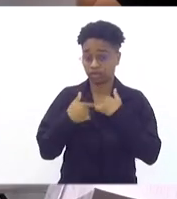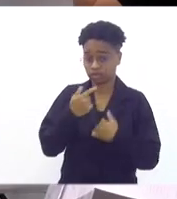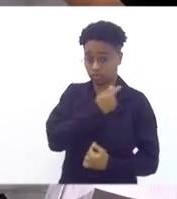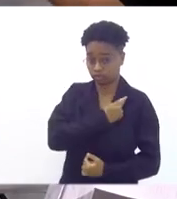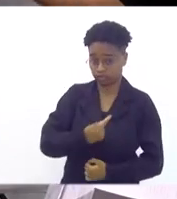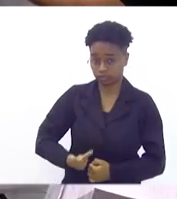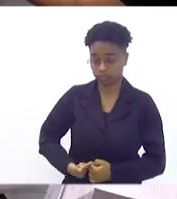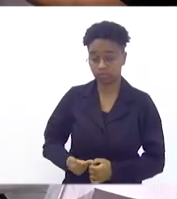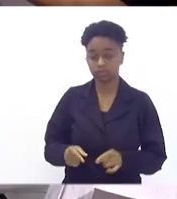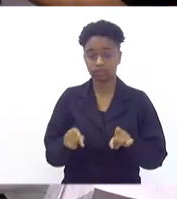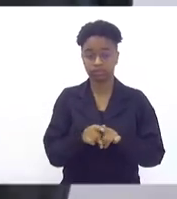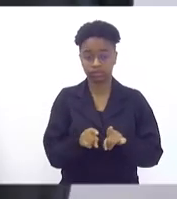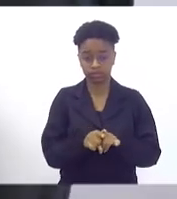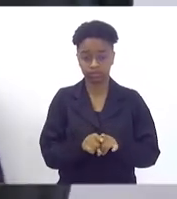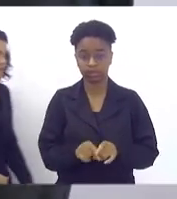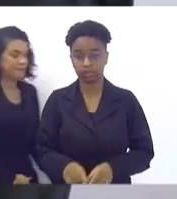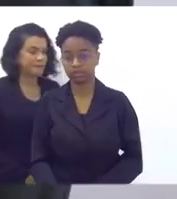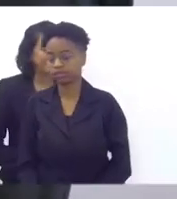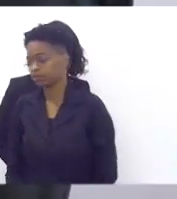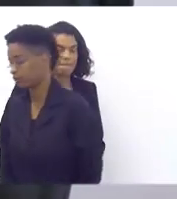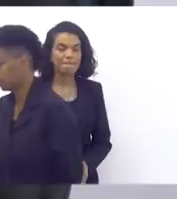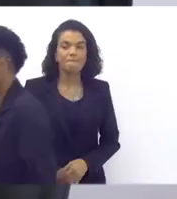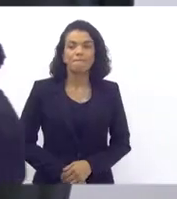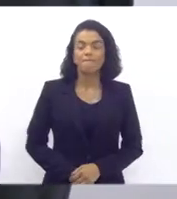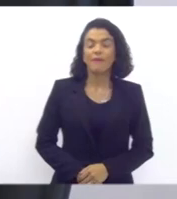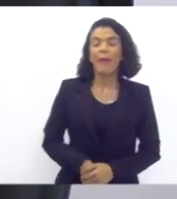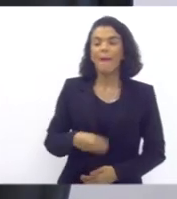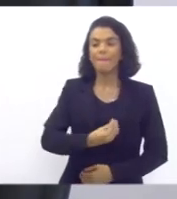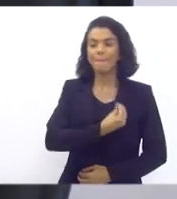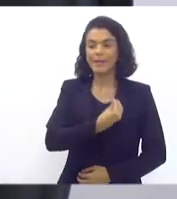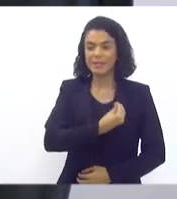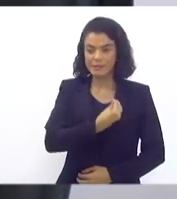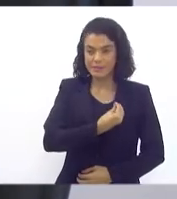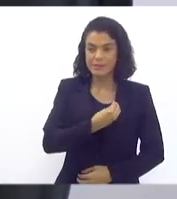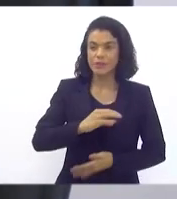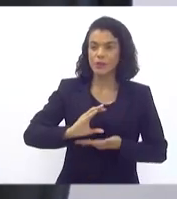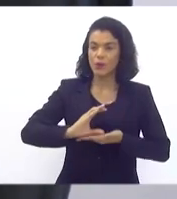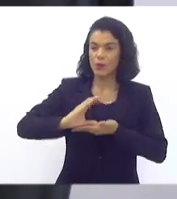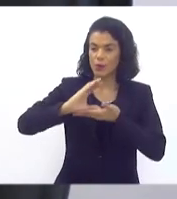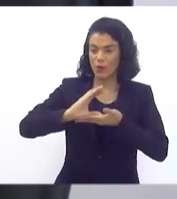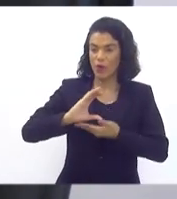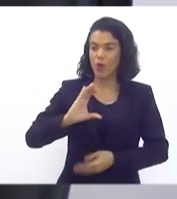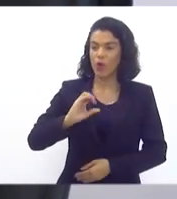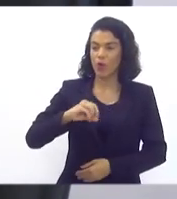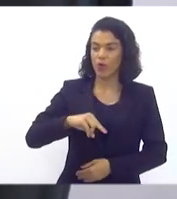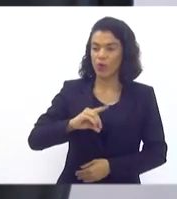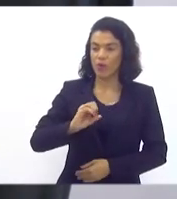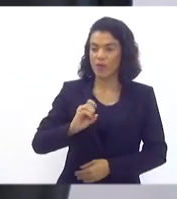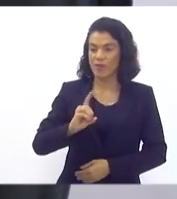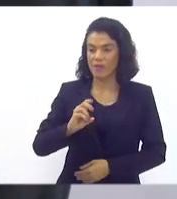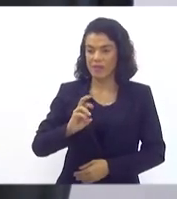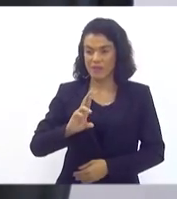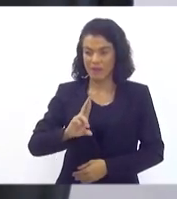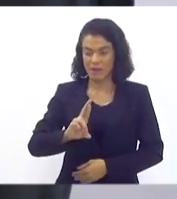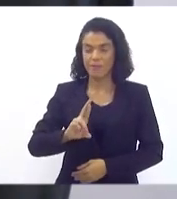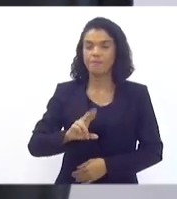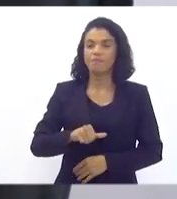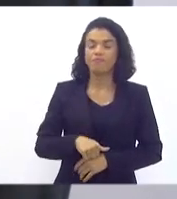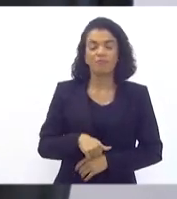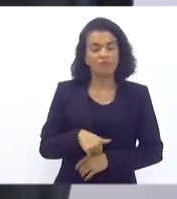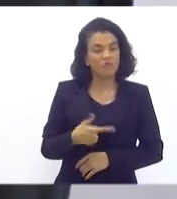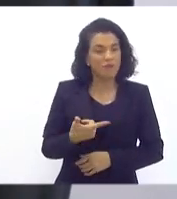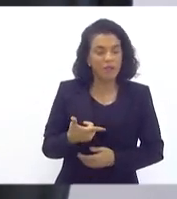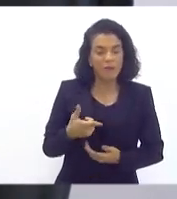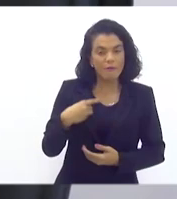assim como vejo com muito bons olhos a presença do Conselheiro Condor também nessa missão de oxigenar